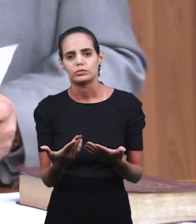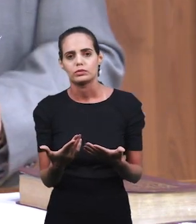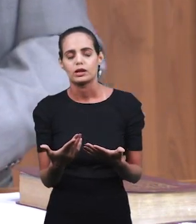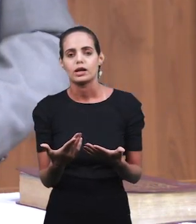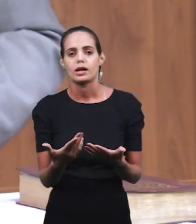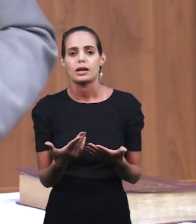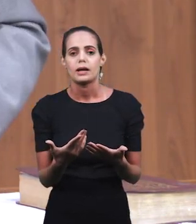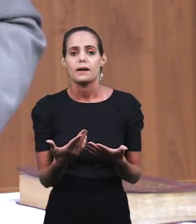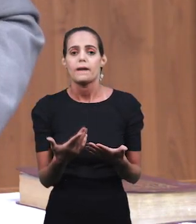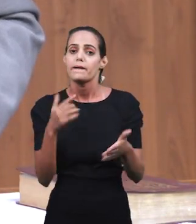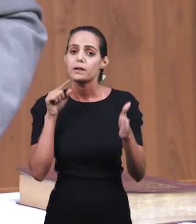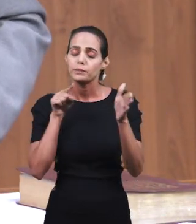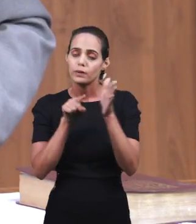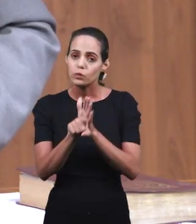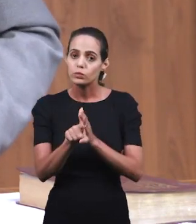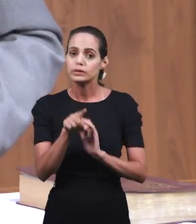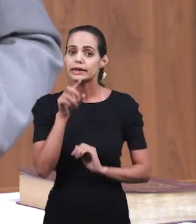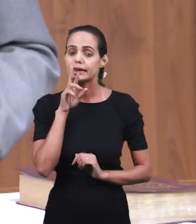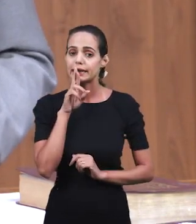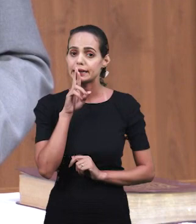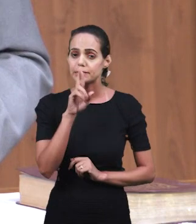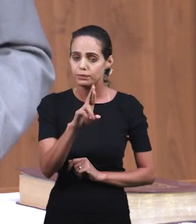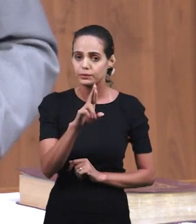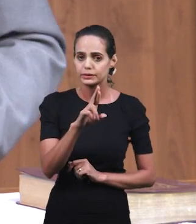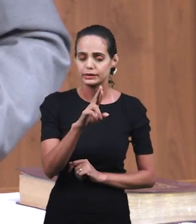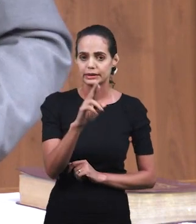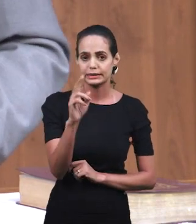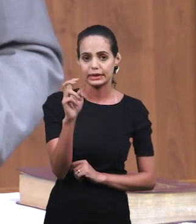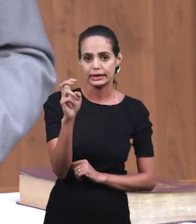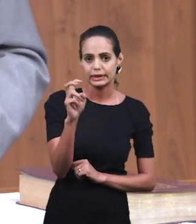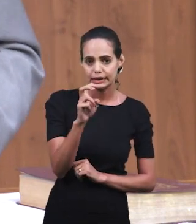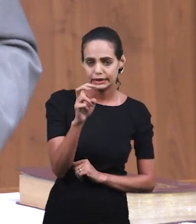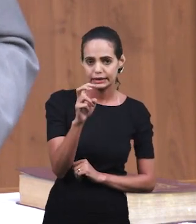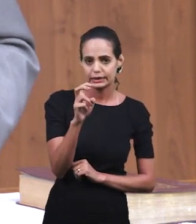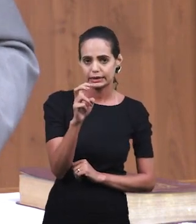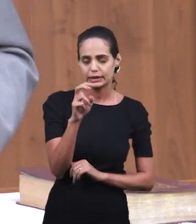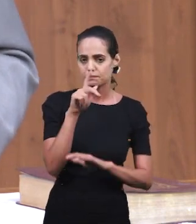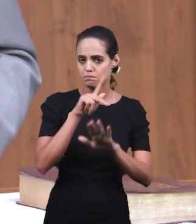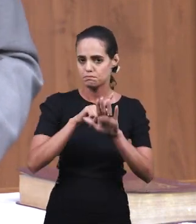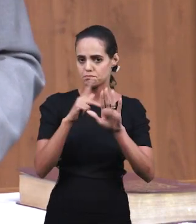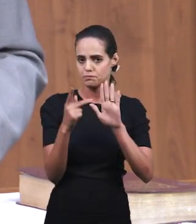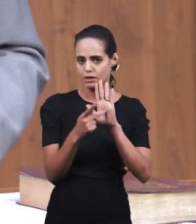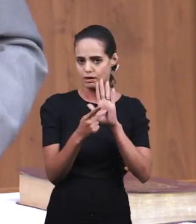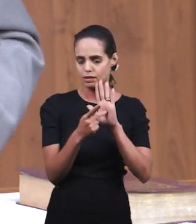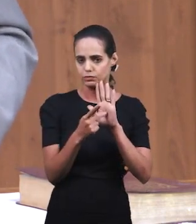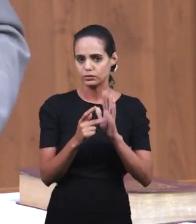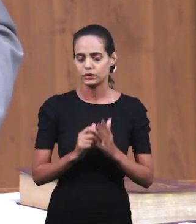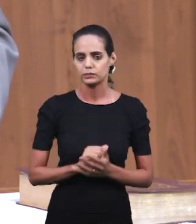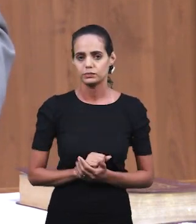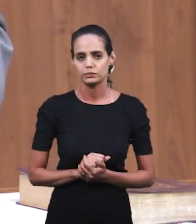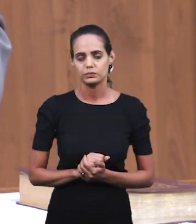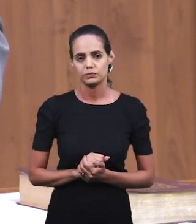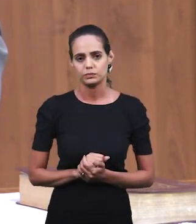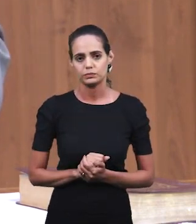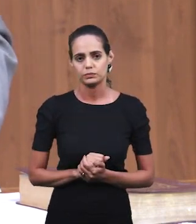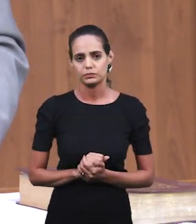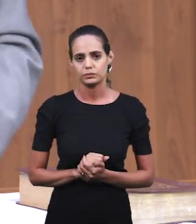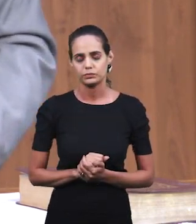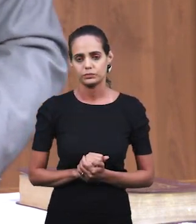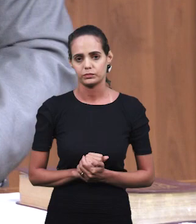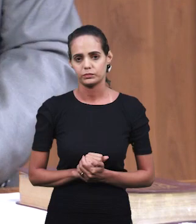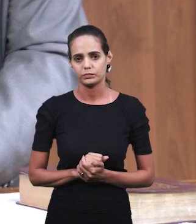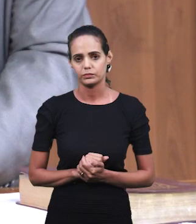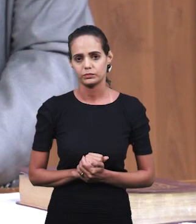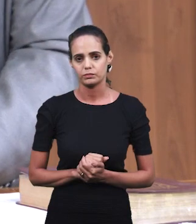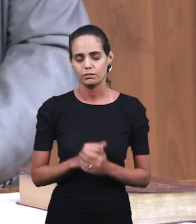que a resposta desta da pergunta da quinta parábola, né? A pergunta faz sobre a quinta parábola, está exatamente no verso